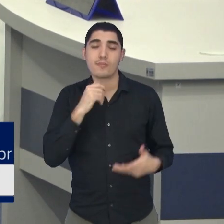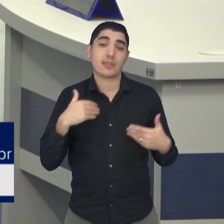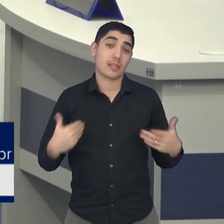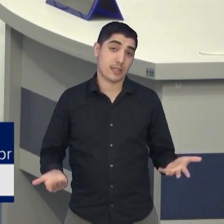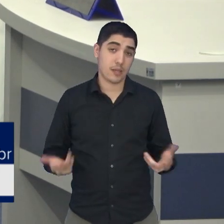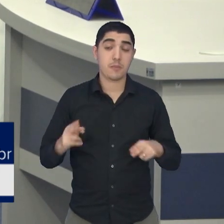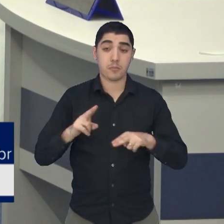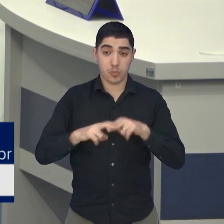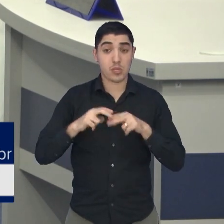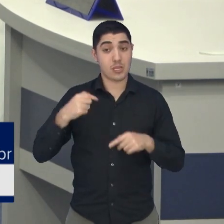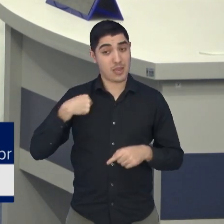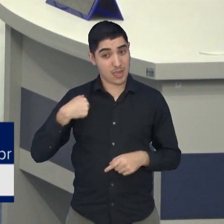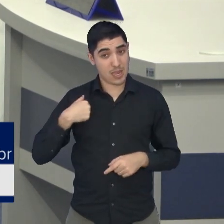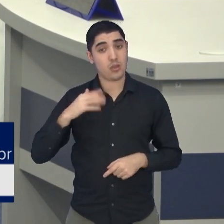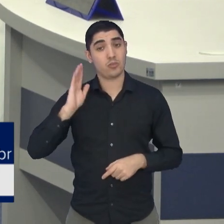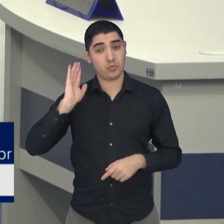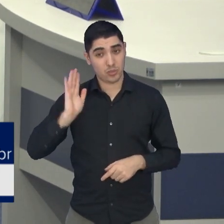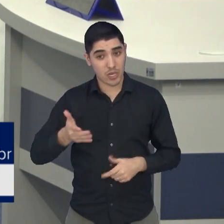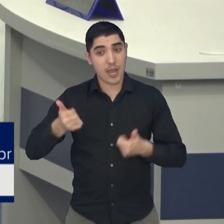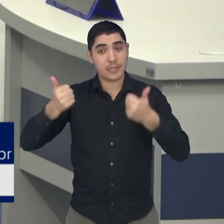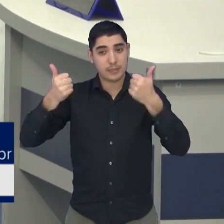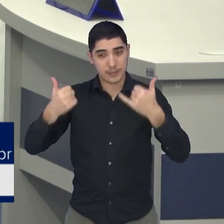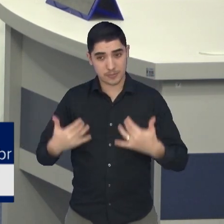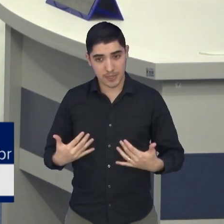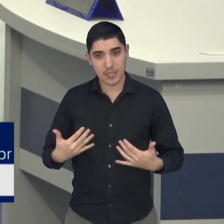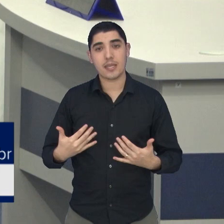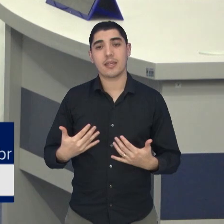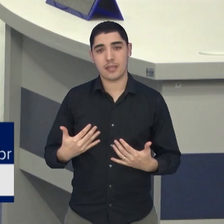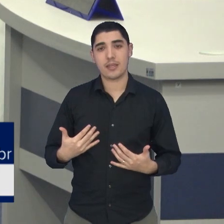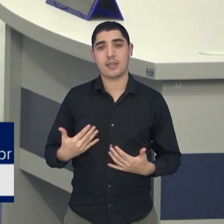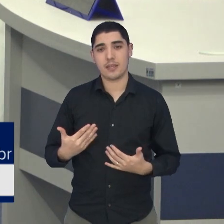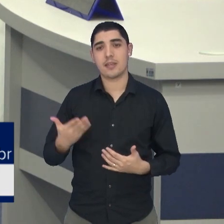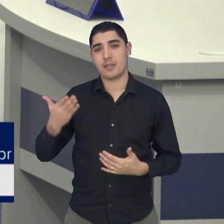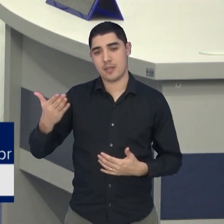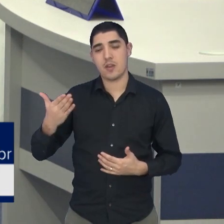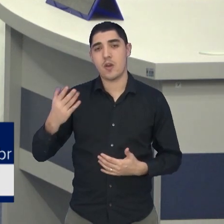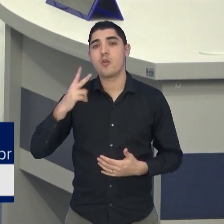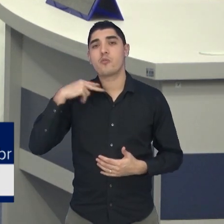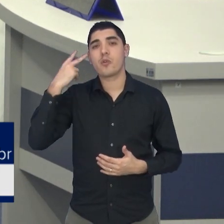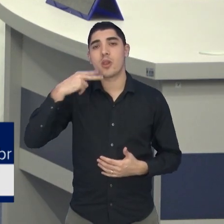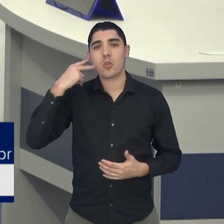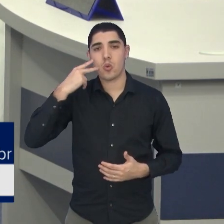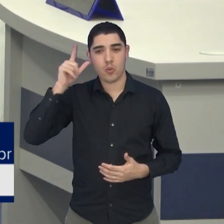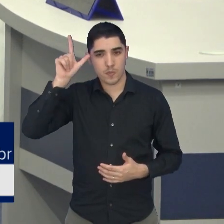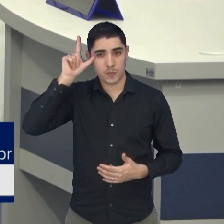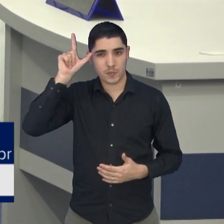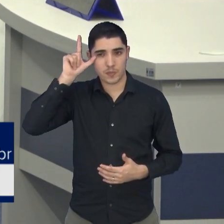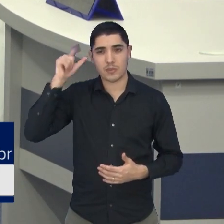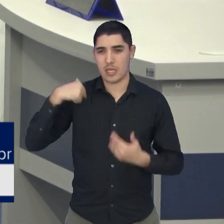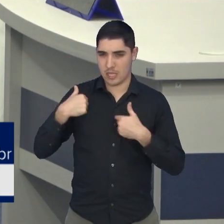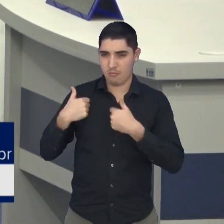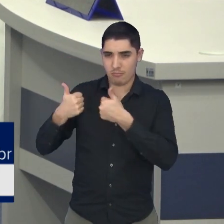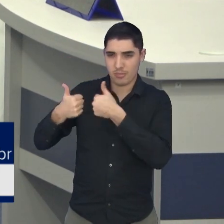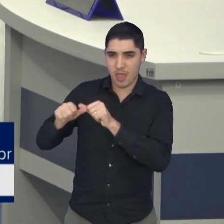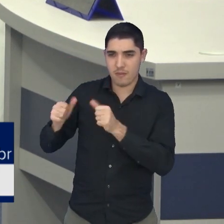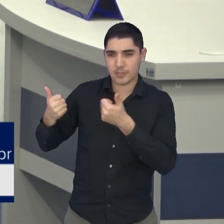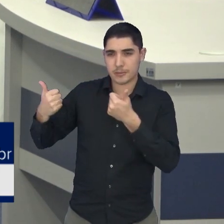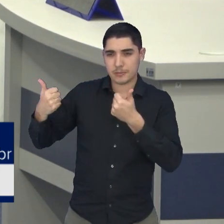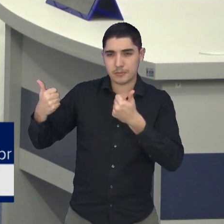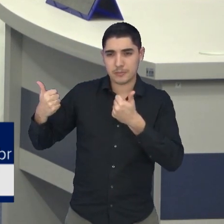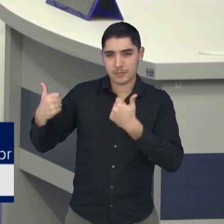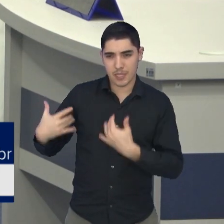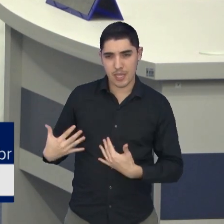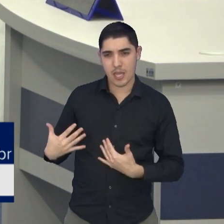eu falei ainda para o presidente que estava presidindo a sessão, o vereador Lino Bispo, acompanhado